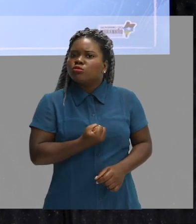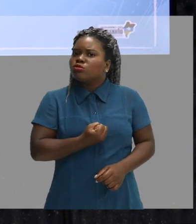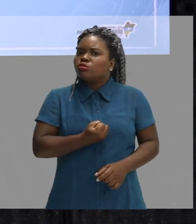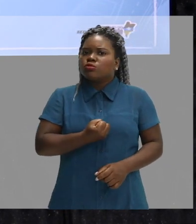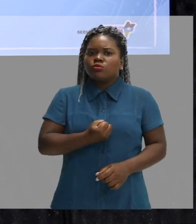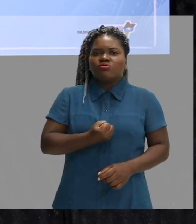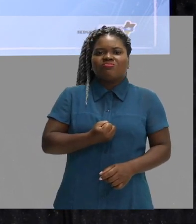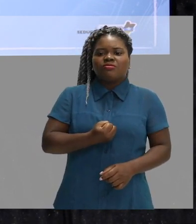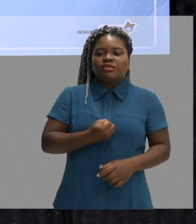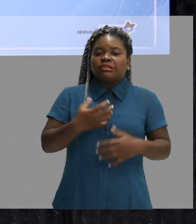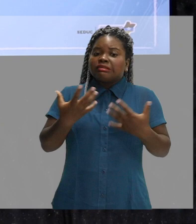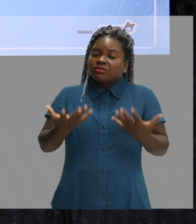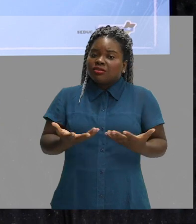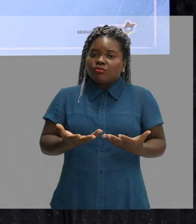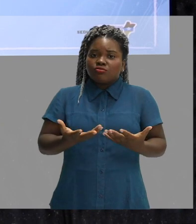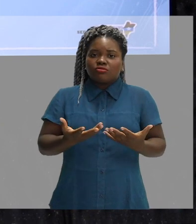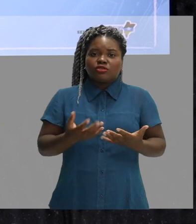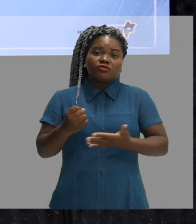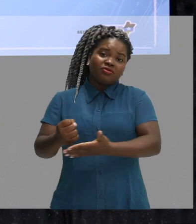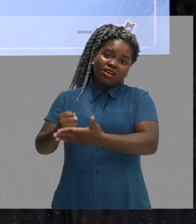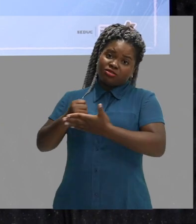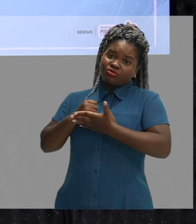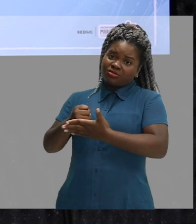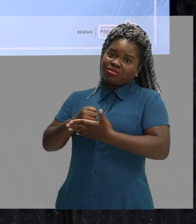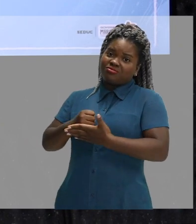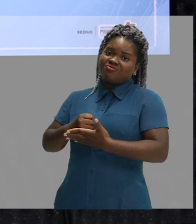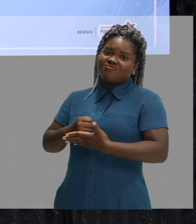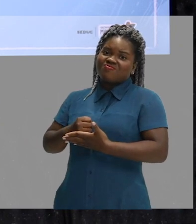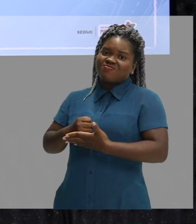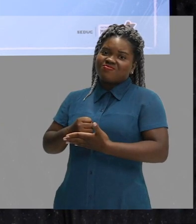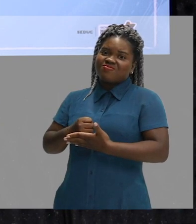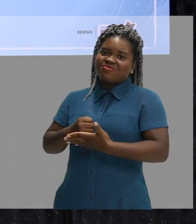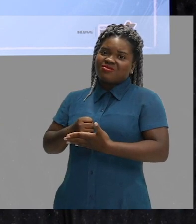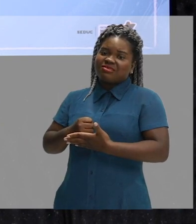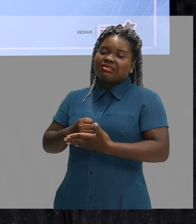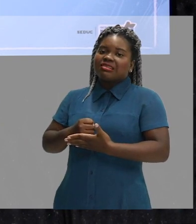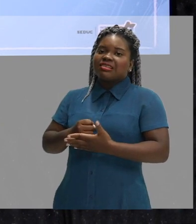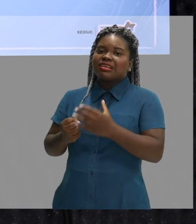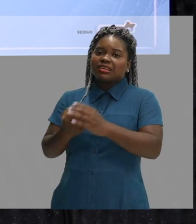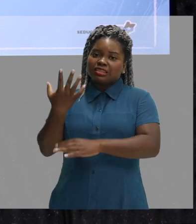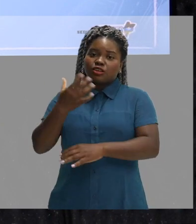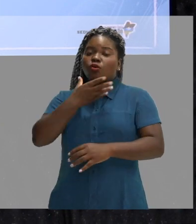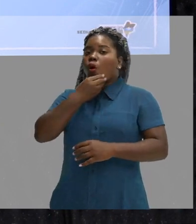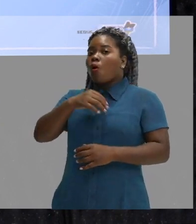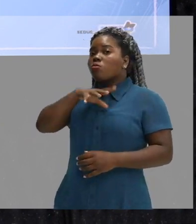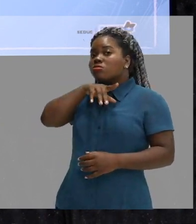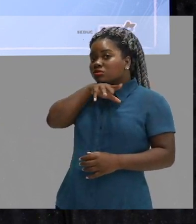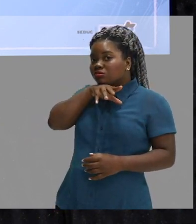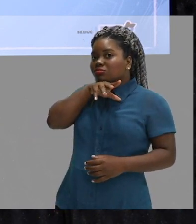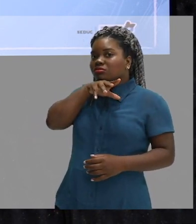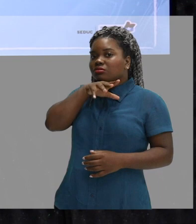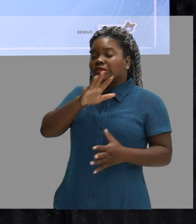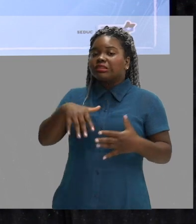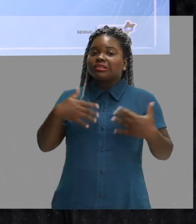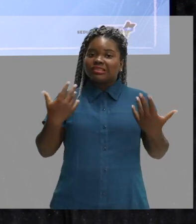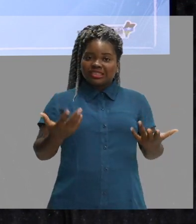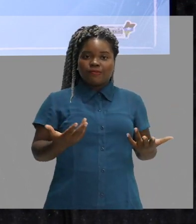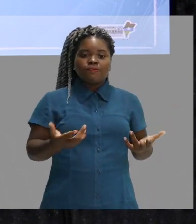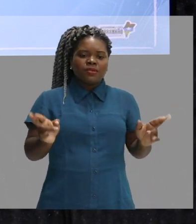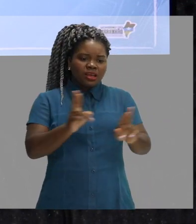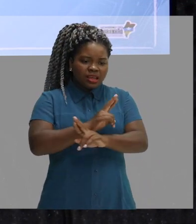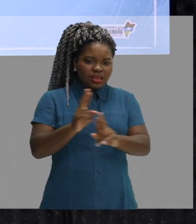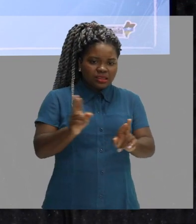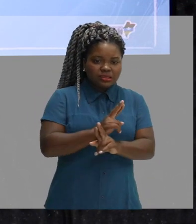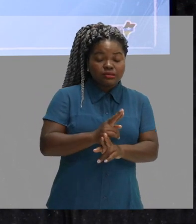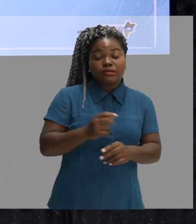corrompendo. Para poder controlar esses sentimentos negativos, é necessário que existam regras